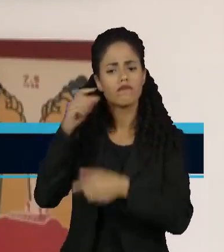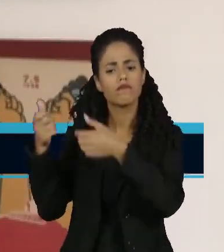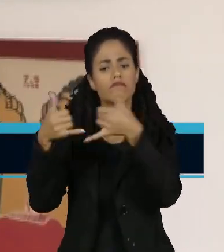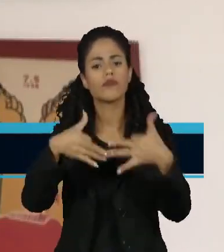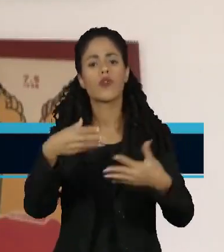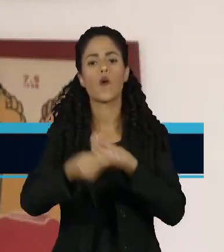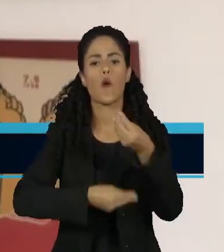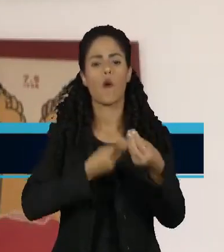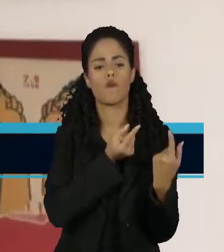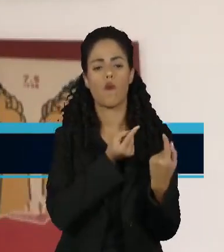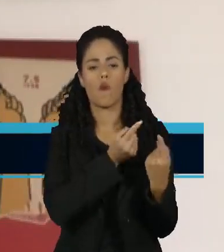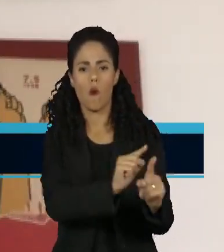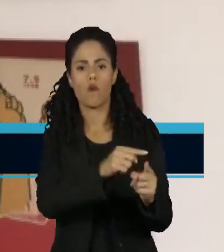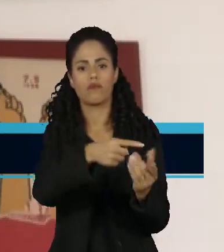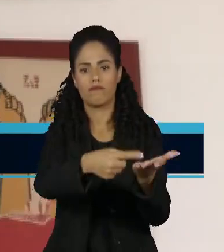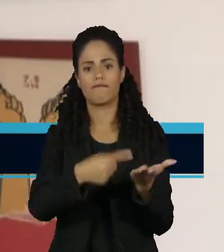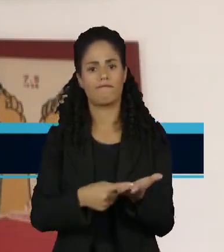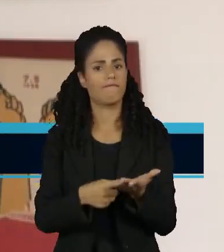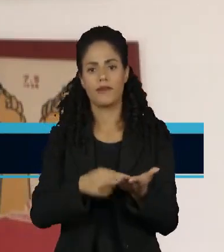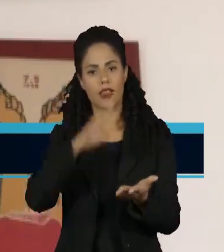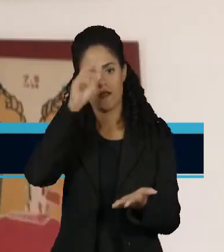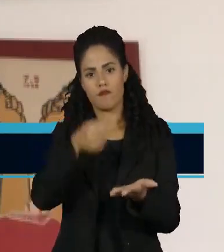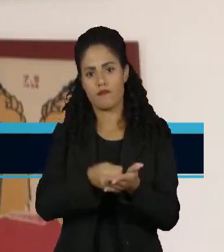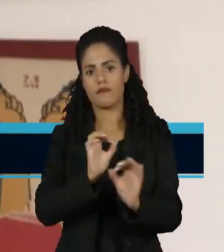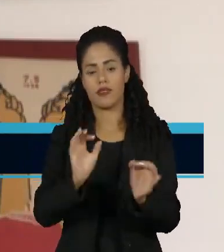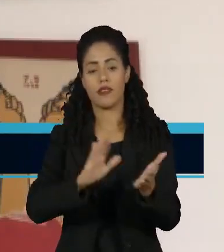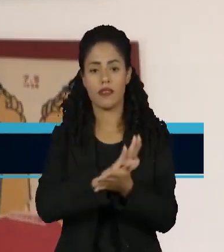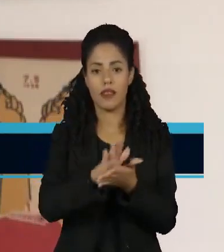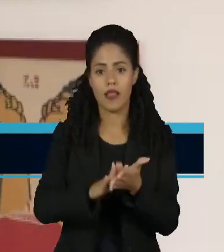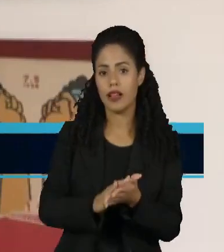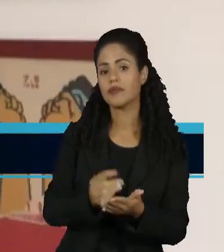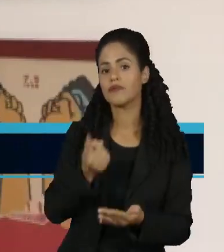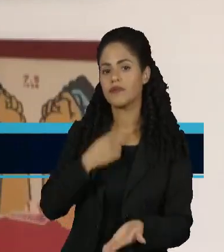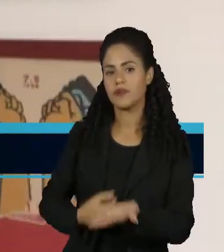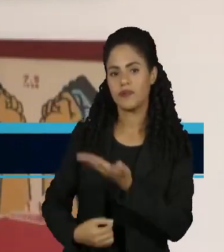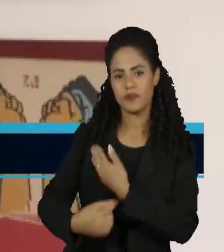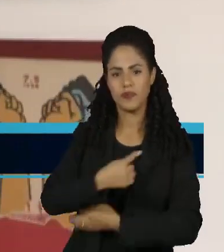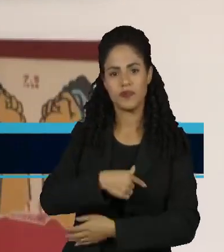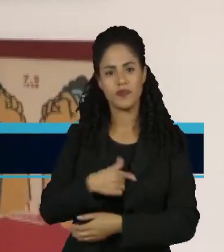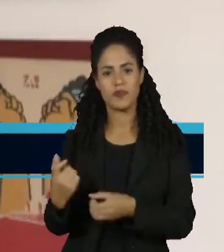contra um acordo. De Genebra, Jamil Chad, para o Jornal da Cultura.